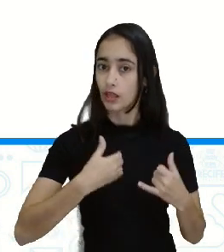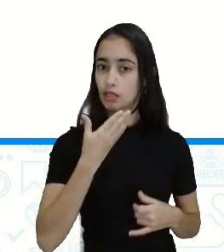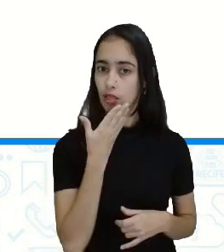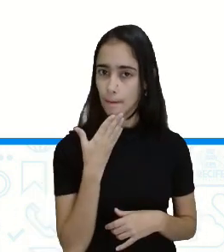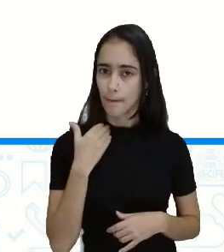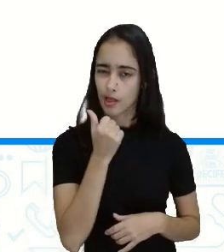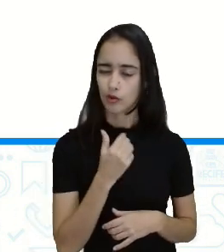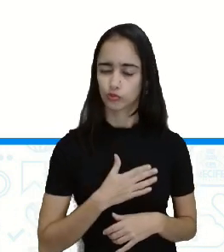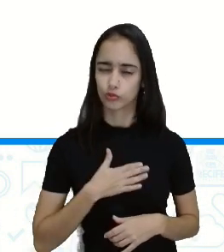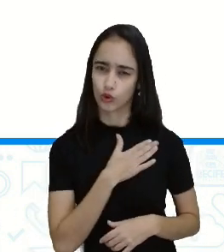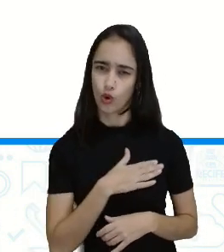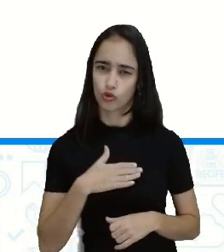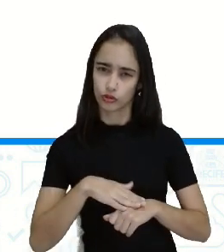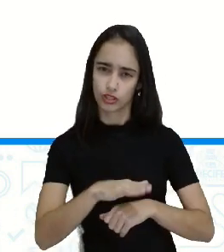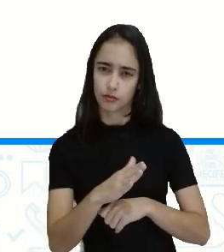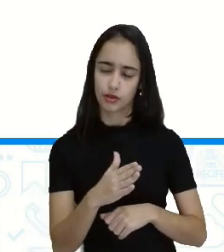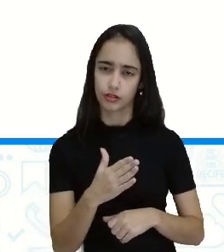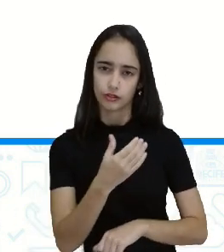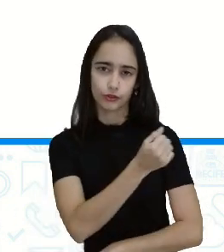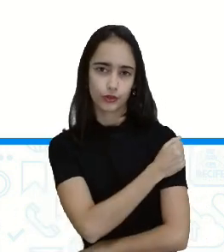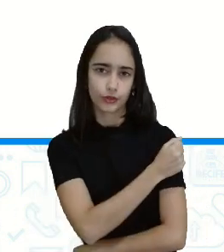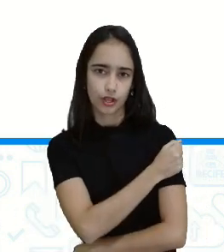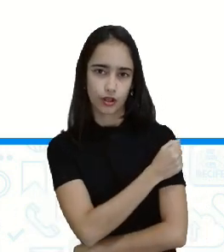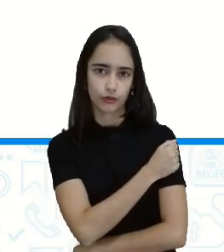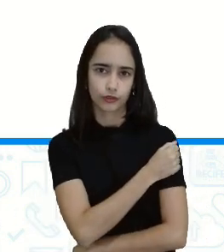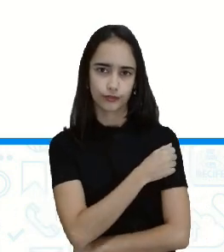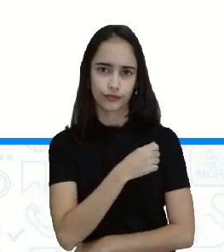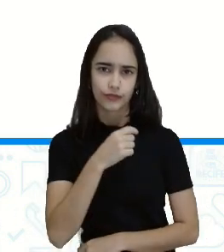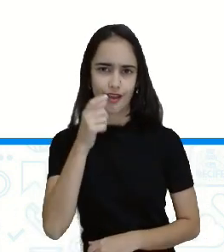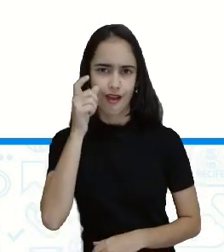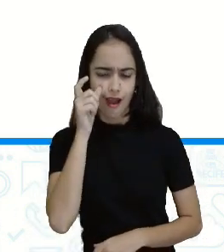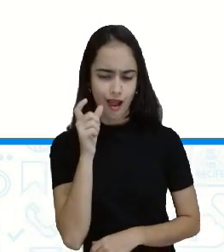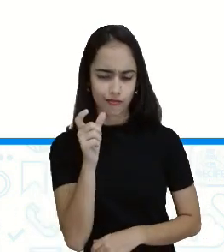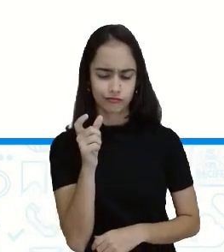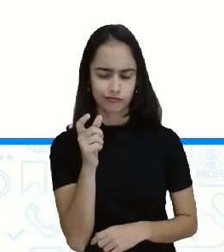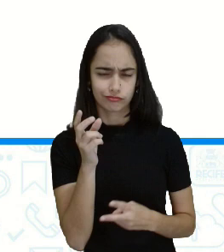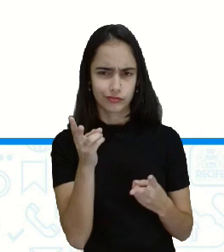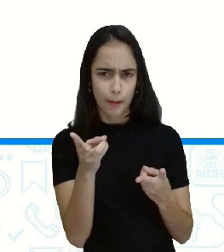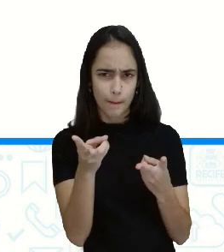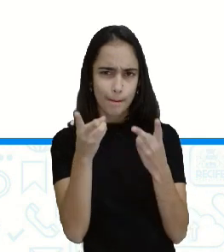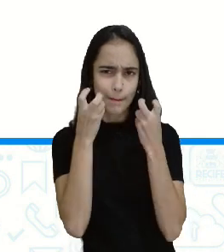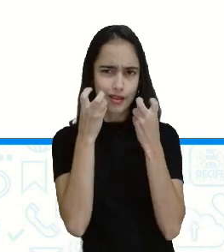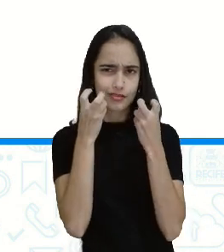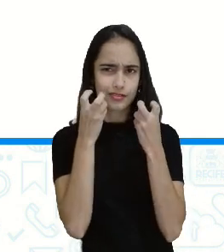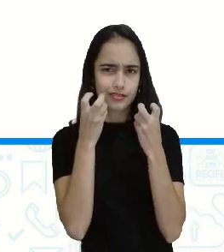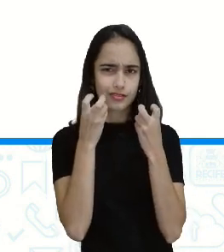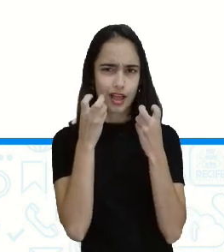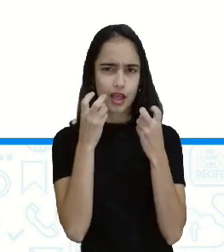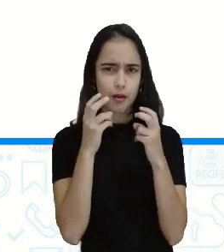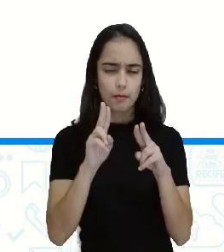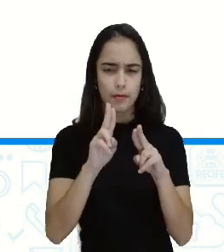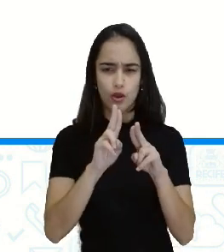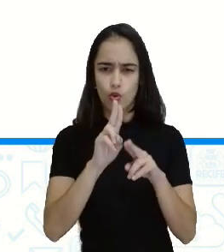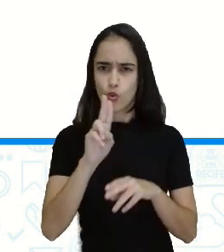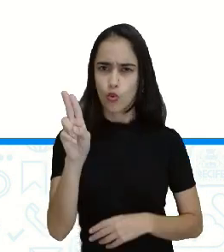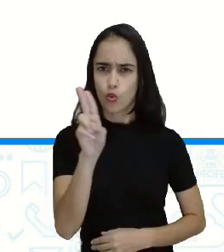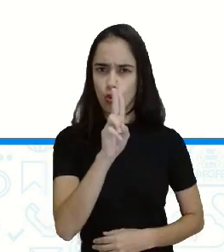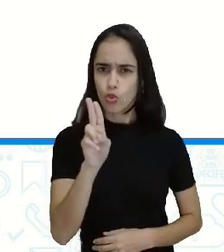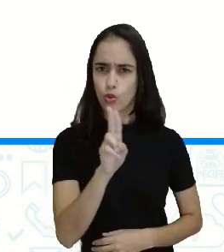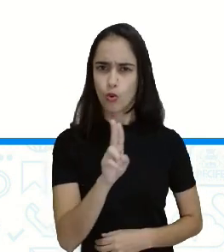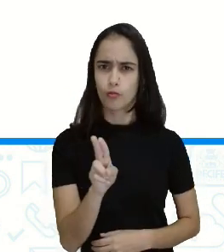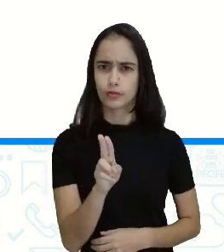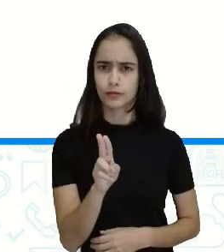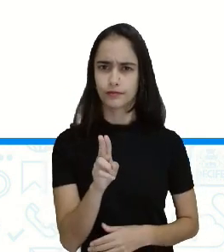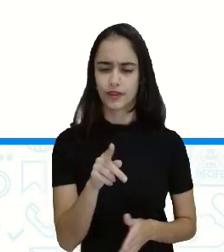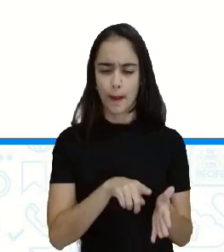estudantes. Presta atenção ao título. Então, com esse título aí, você sabe do que se trata essa pesquisa? Essa